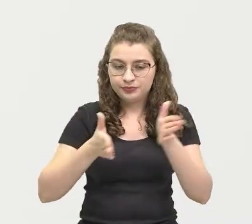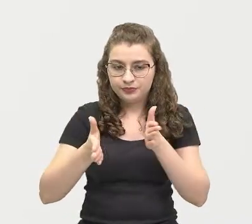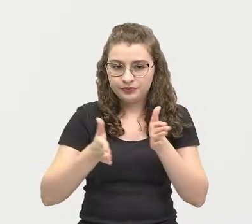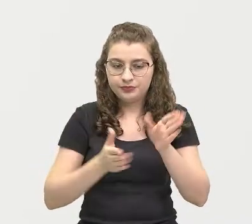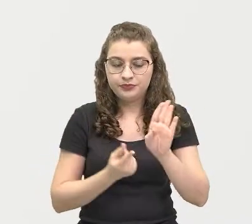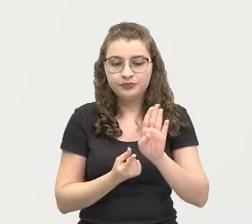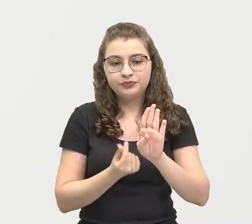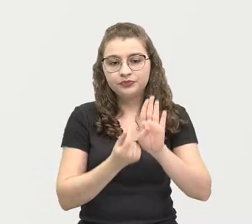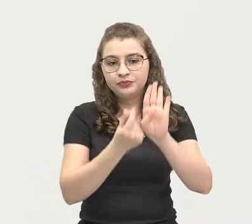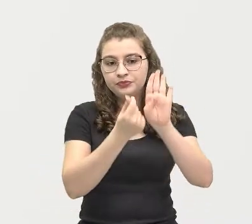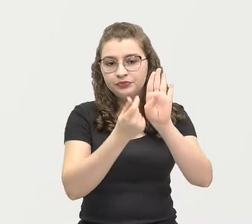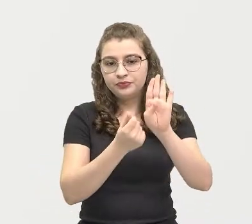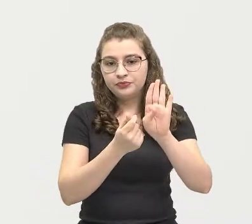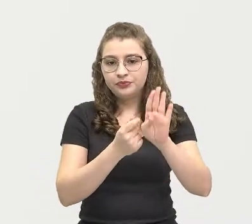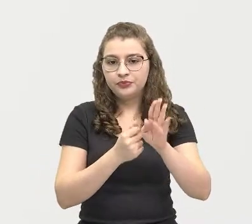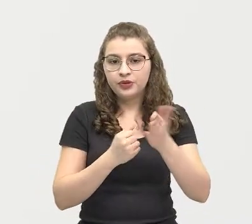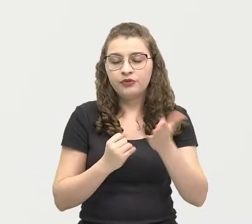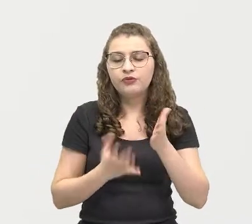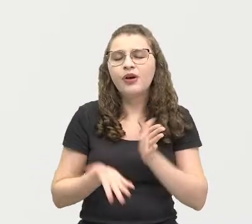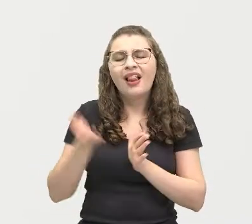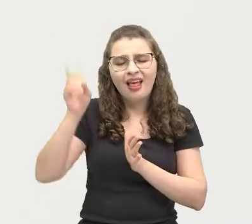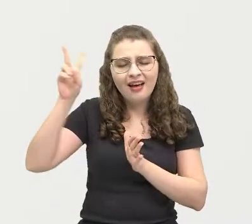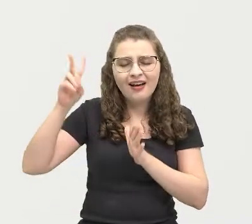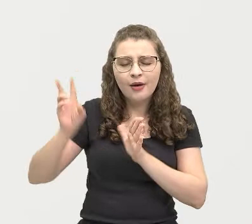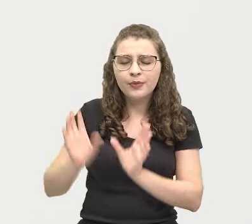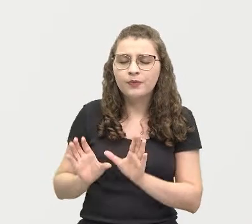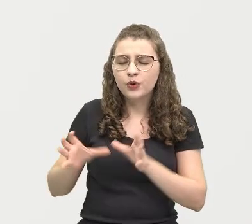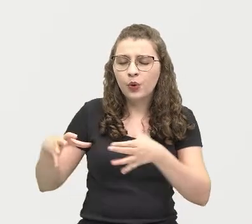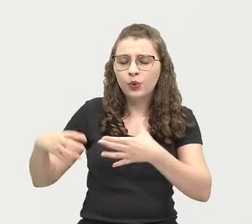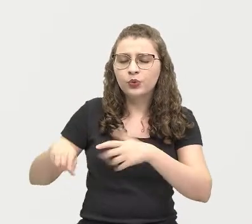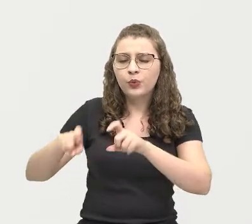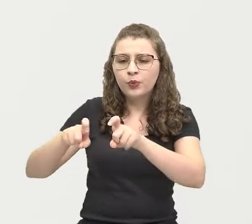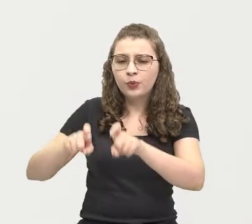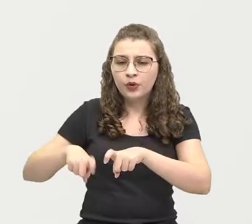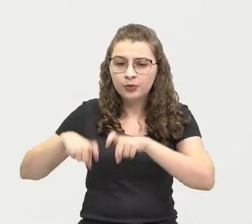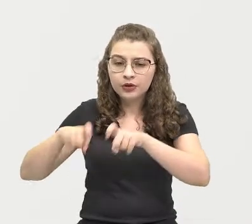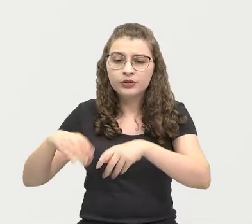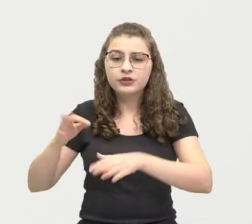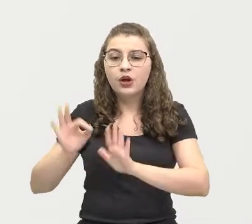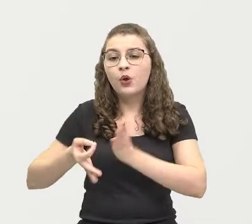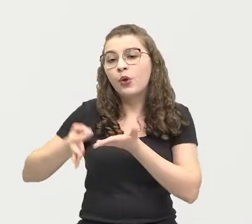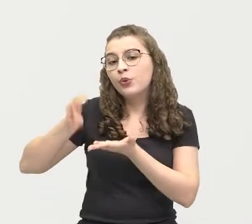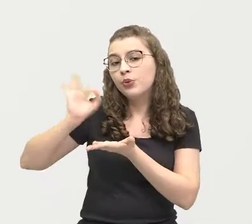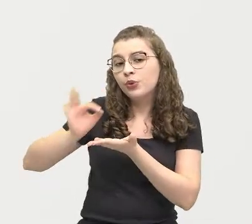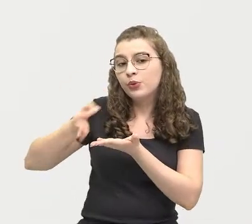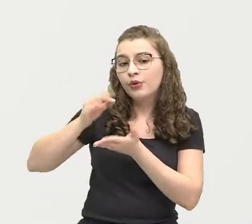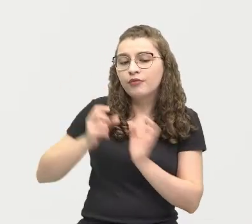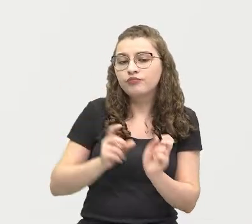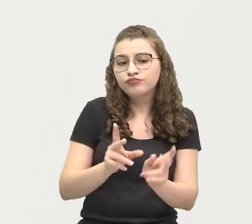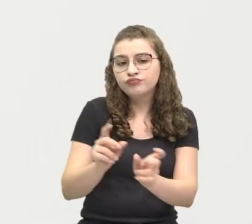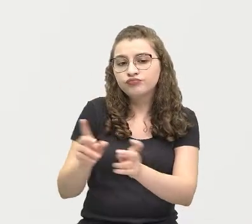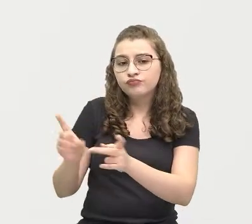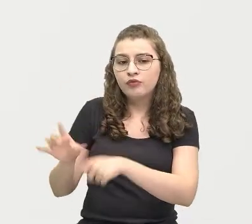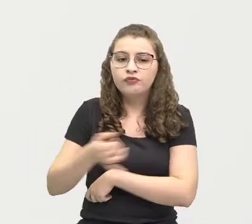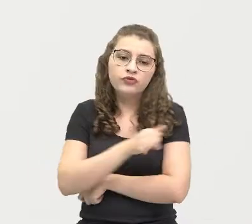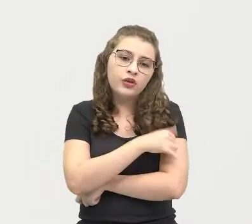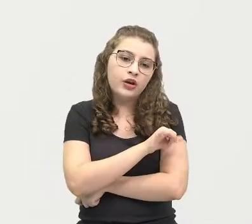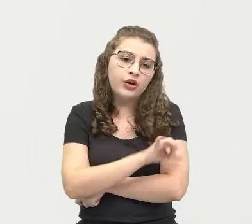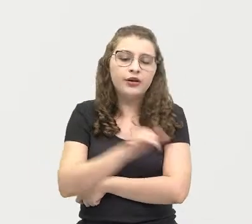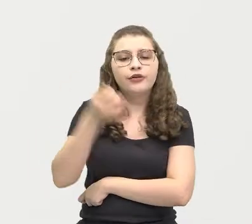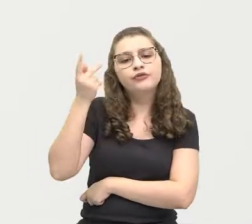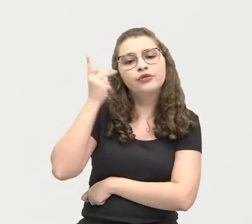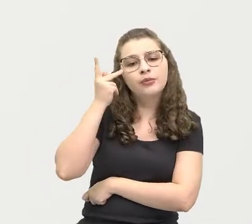industrial nascente, ela era oriunda ali ligada ali à produção da exportação do café, do Rio, São